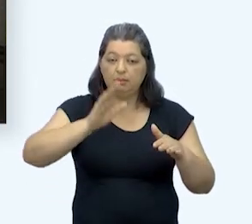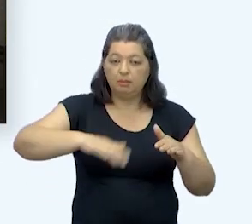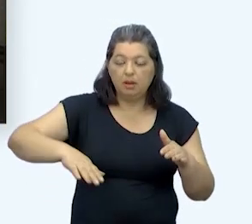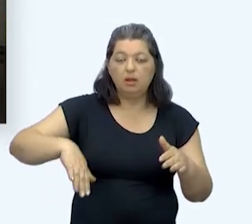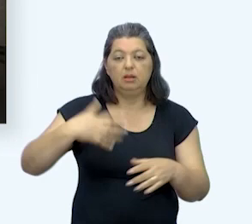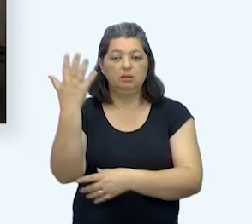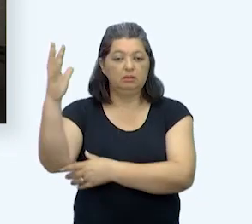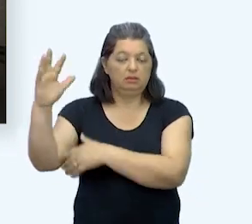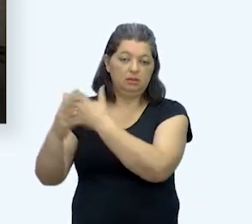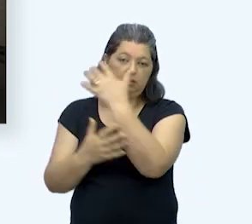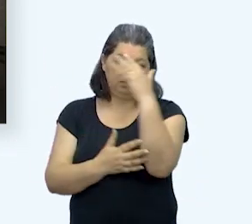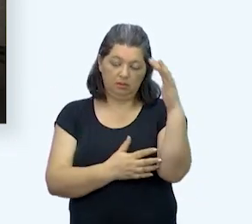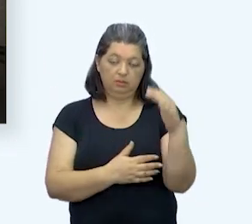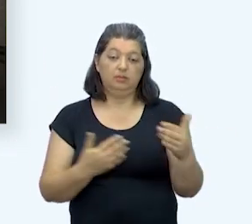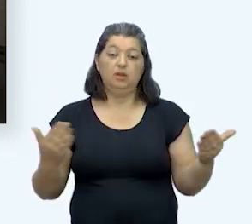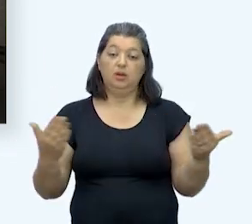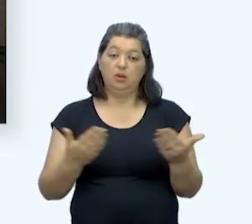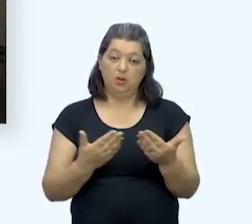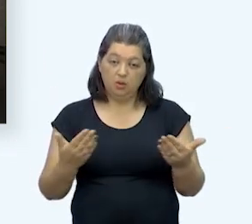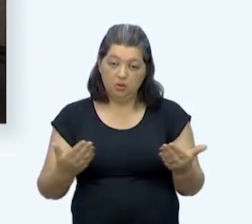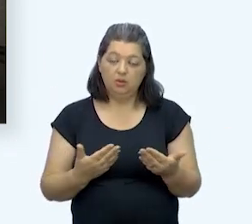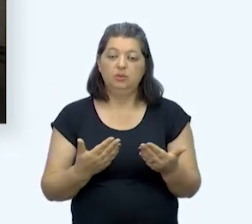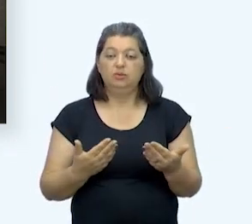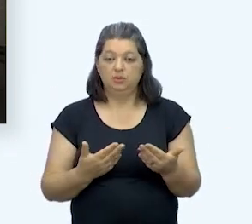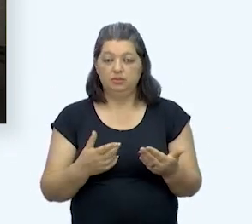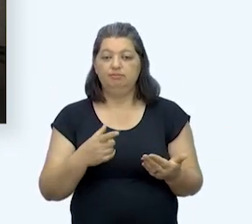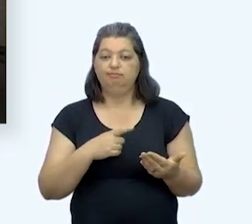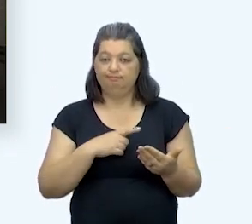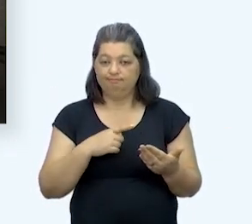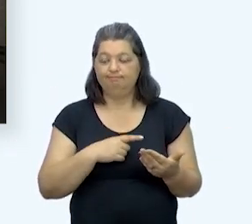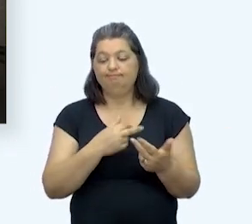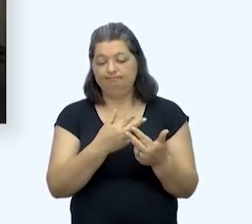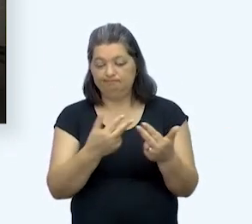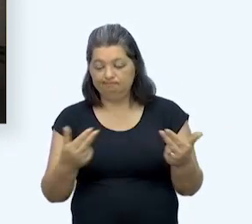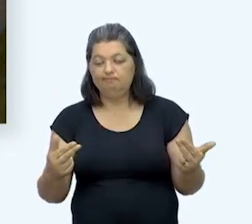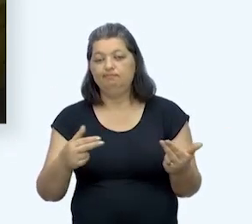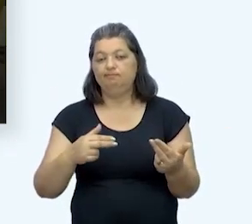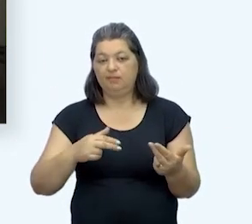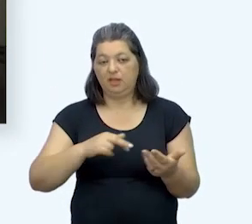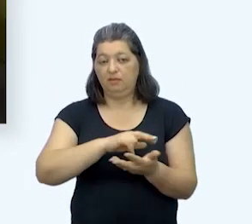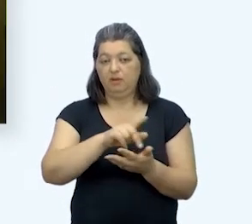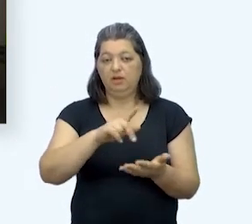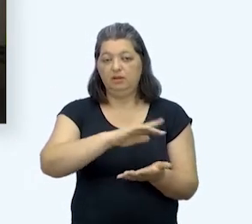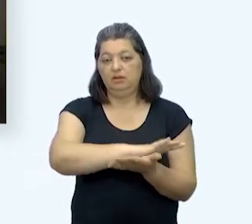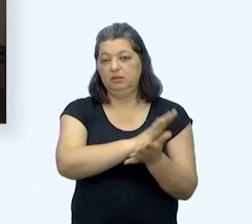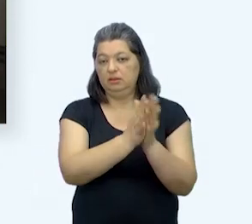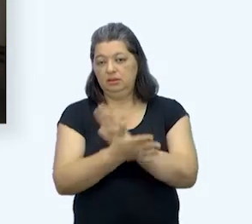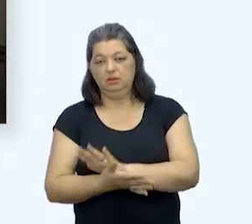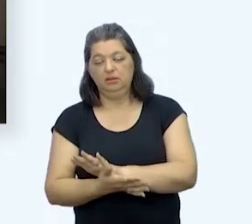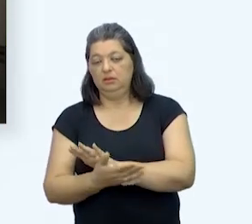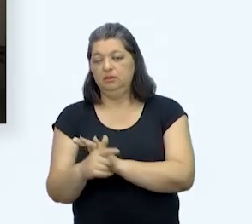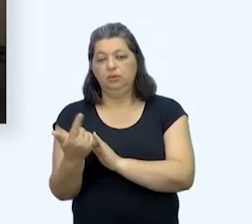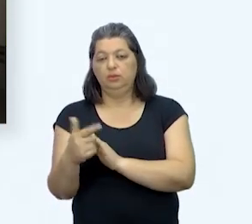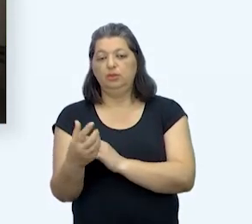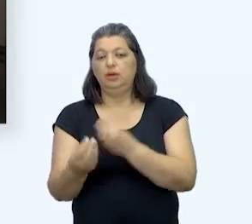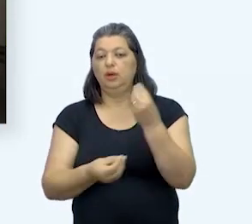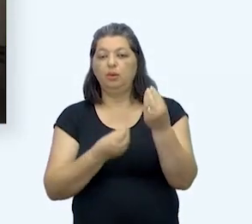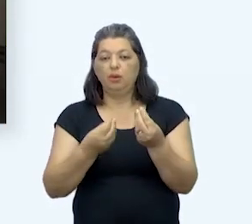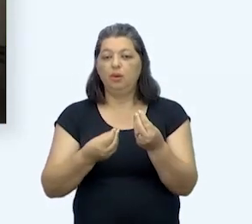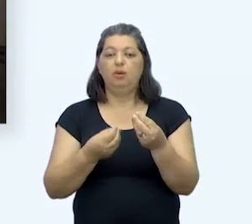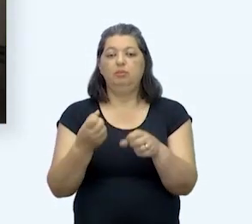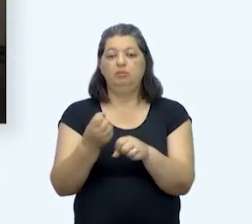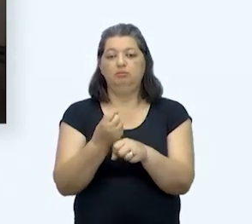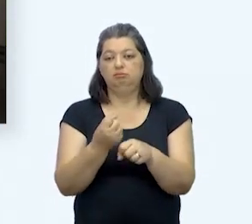matas. Hoje, muitos encontram-se destruídos e sem possibilidades de